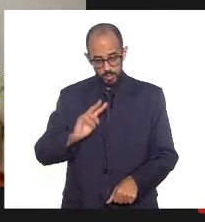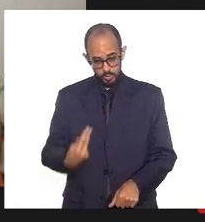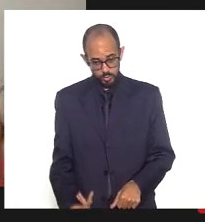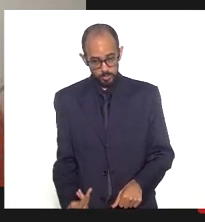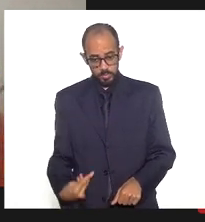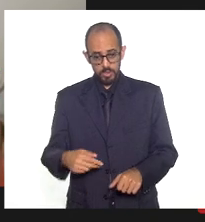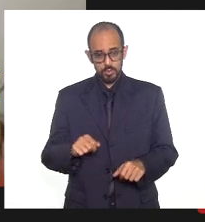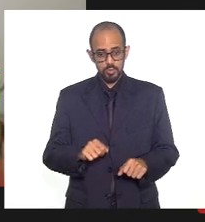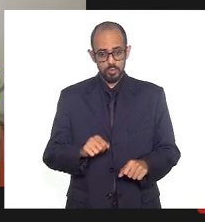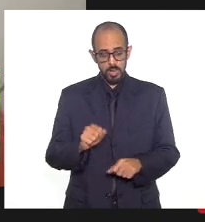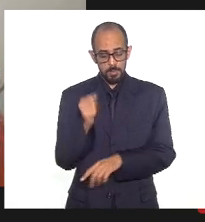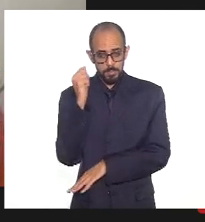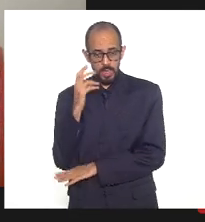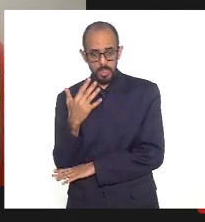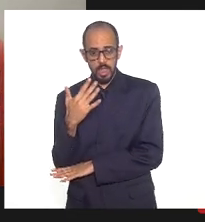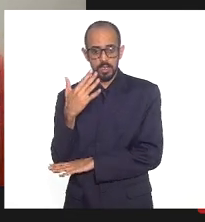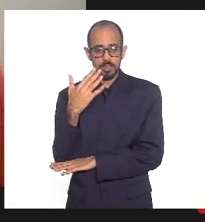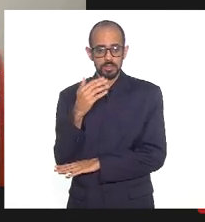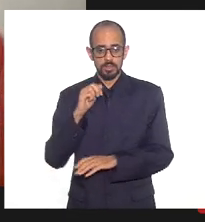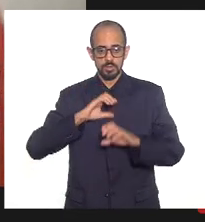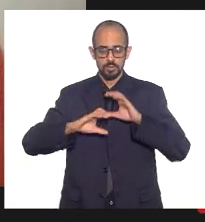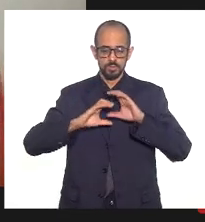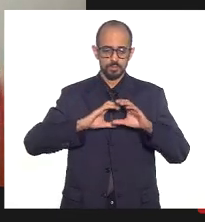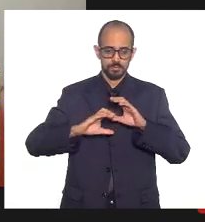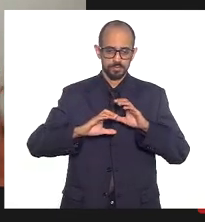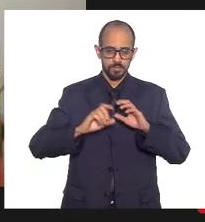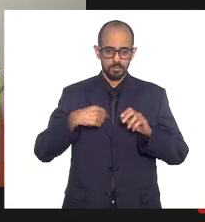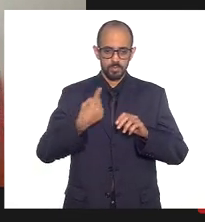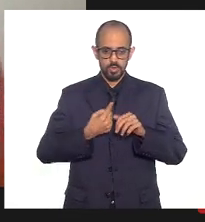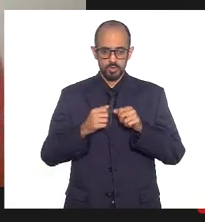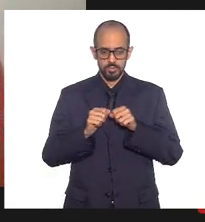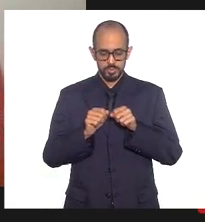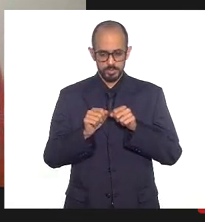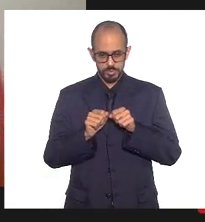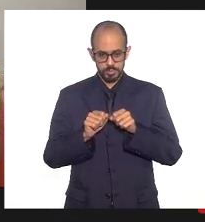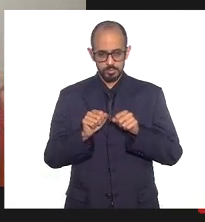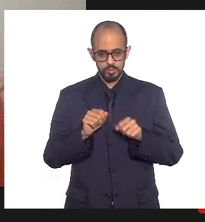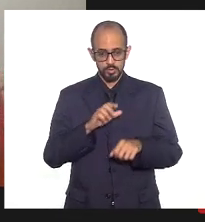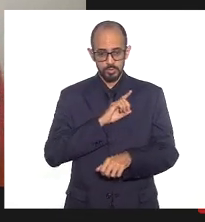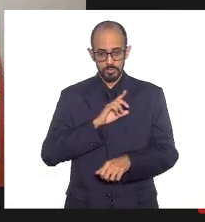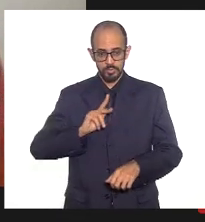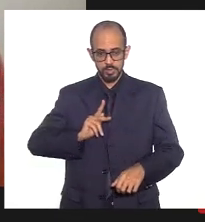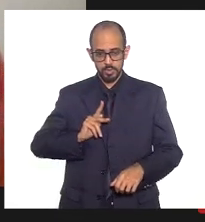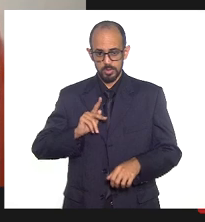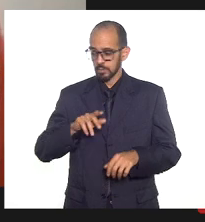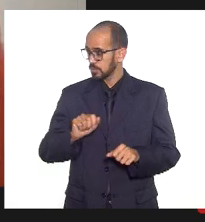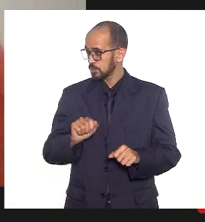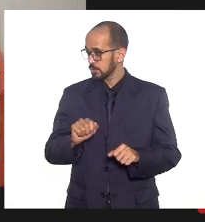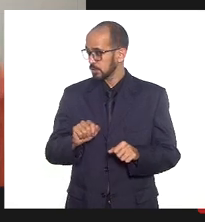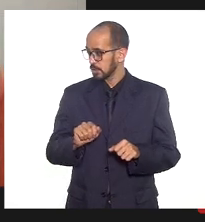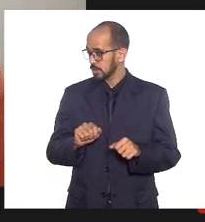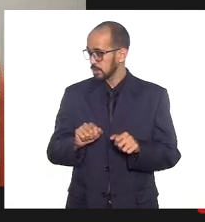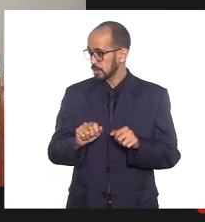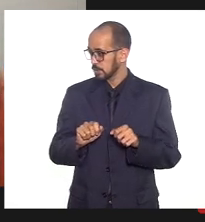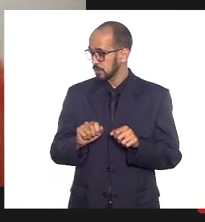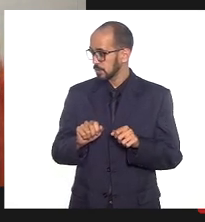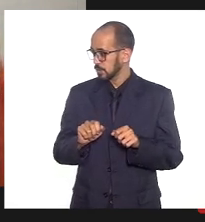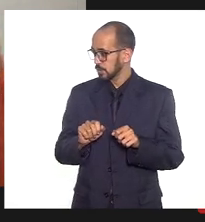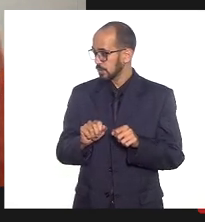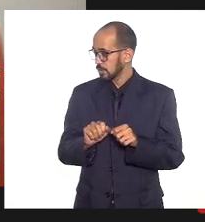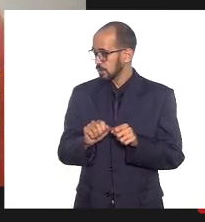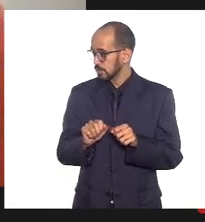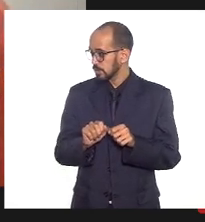quê? A gente fez esse programa muito estimulado por defensores de direitos humanos que compreendem a